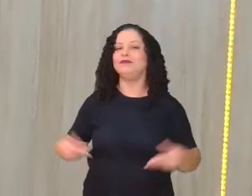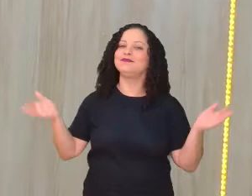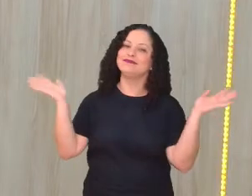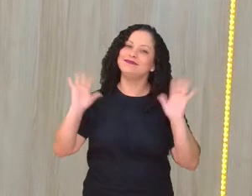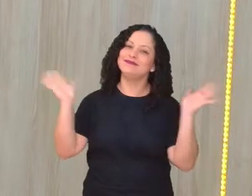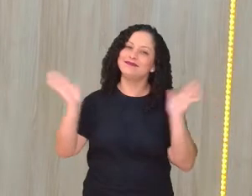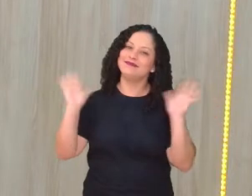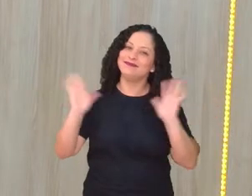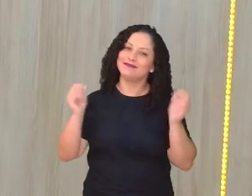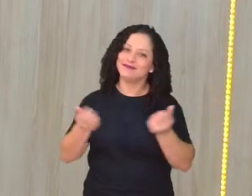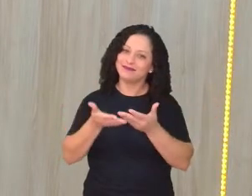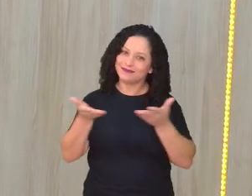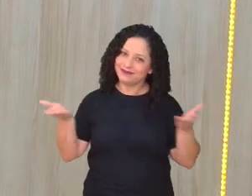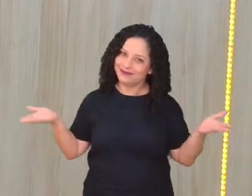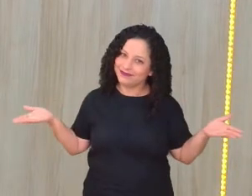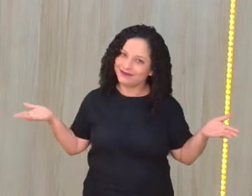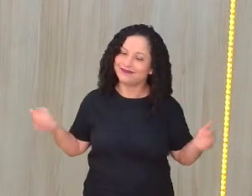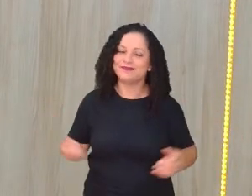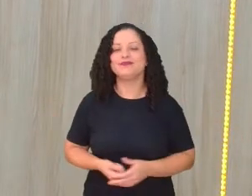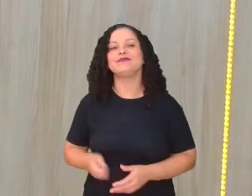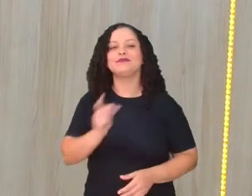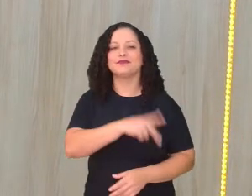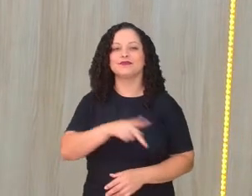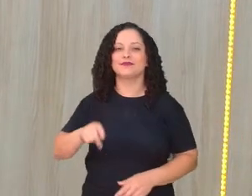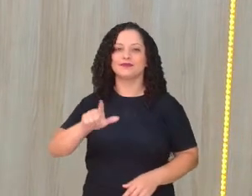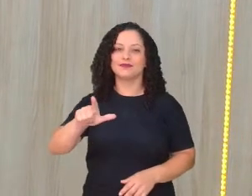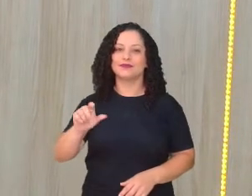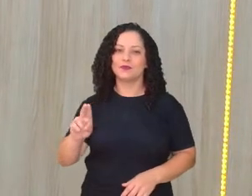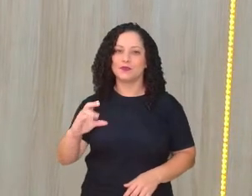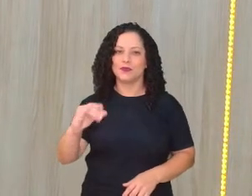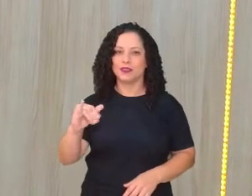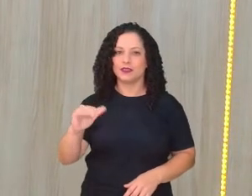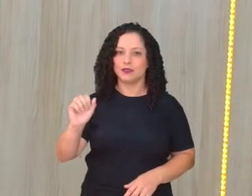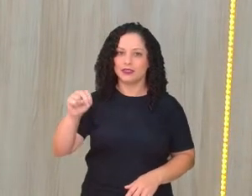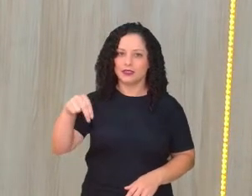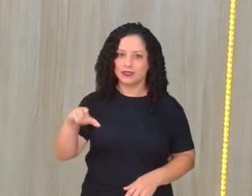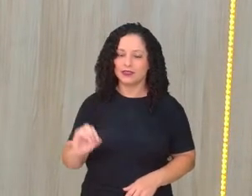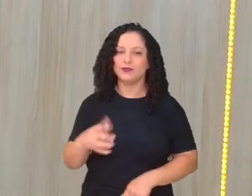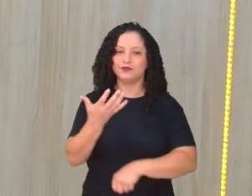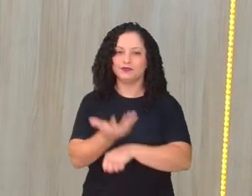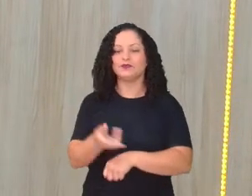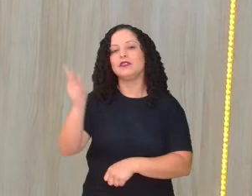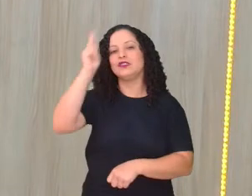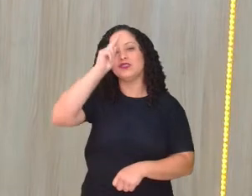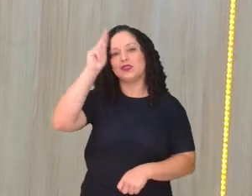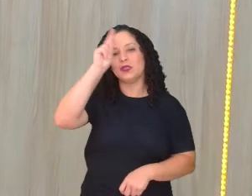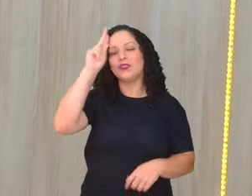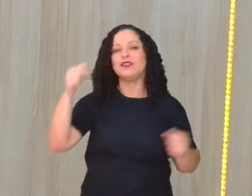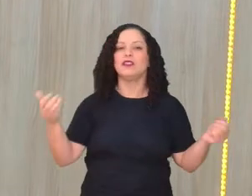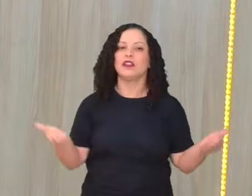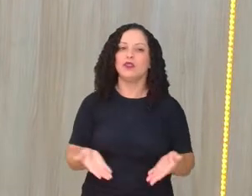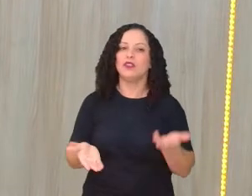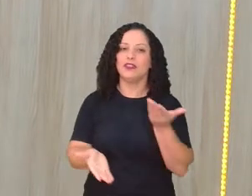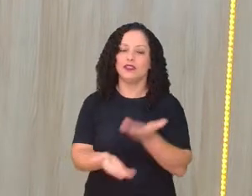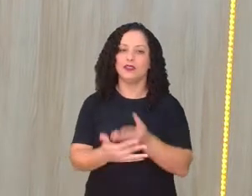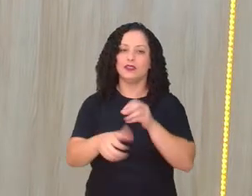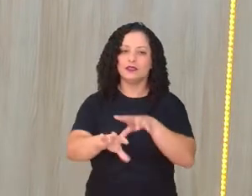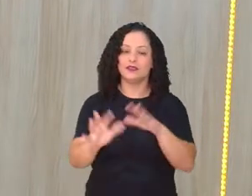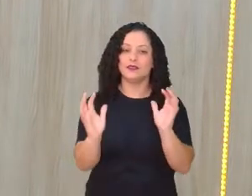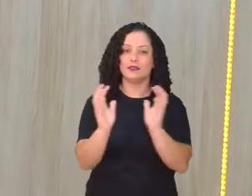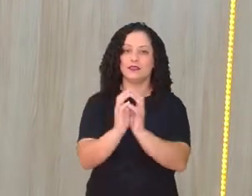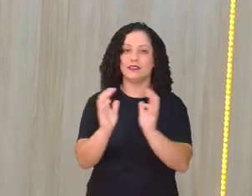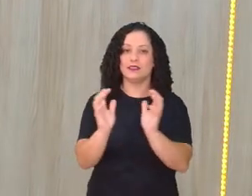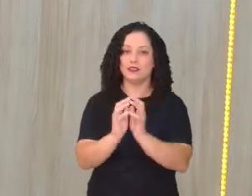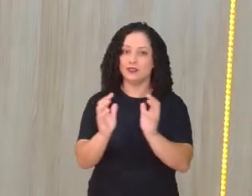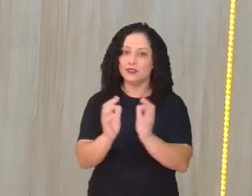Olá pessoal, tudo bom com vocês? Sou o professor Luciano Júnior, professor de História. Nós vamos para mais uma aula do Educa Recife